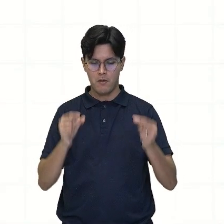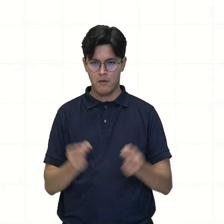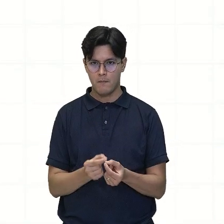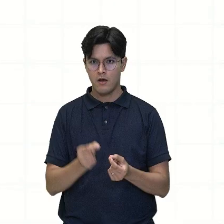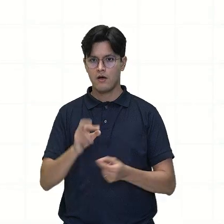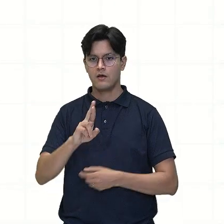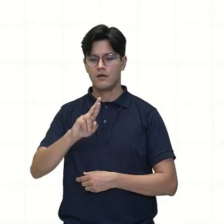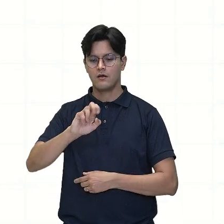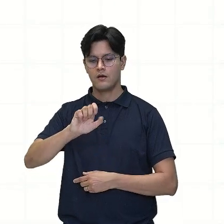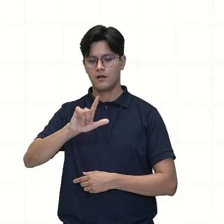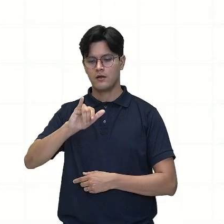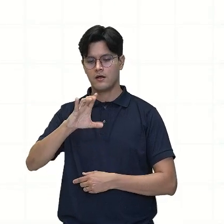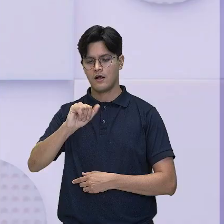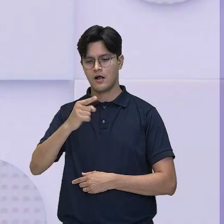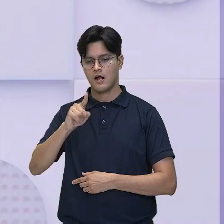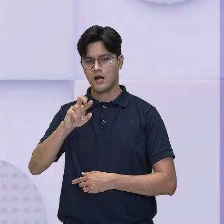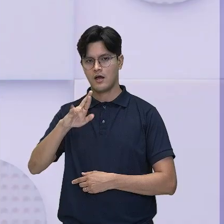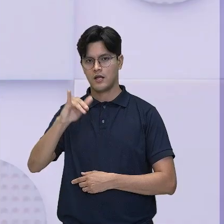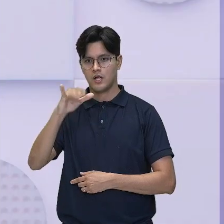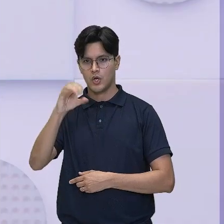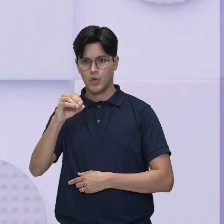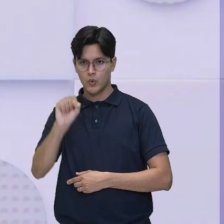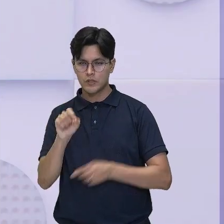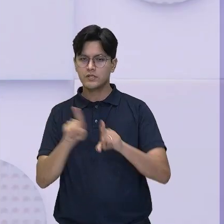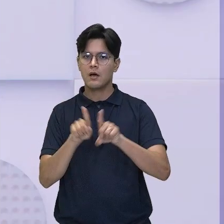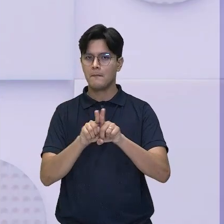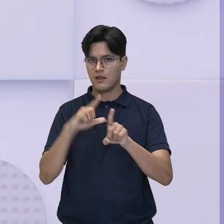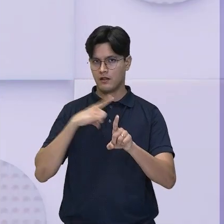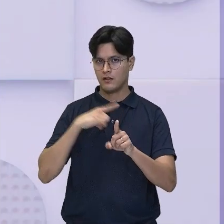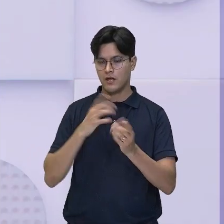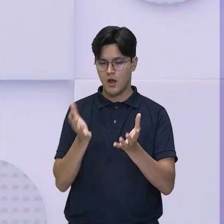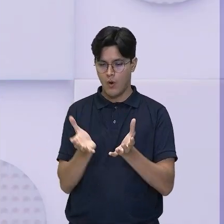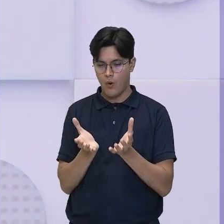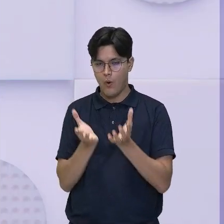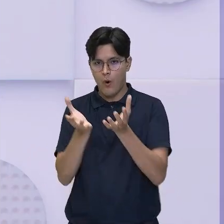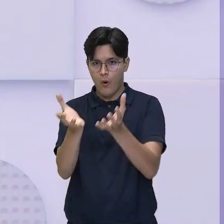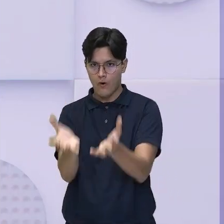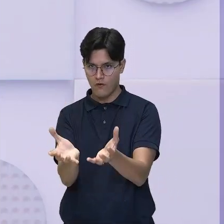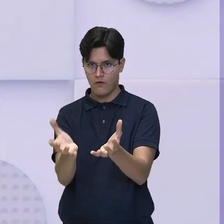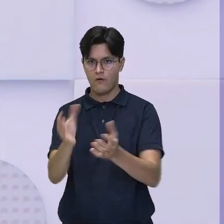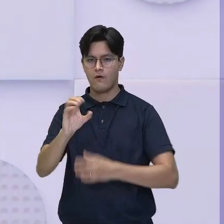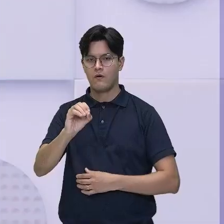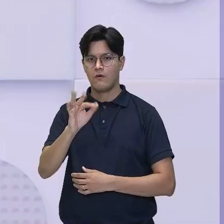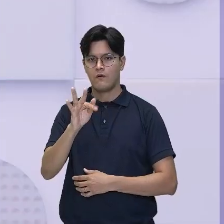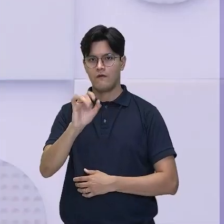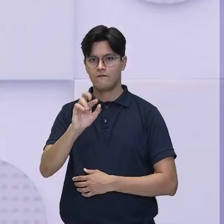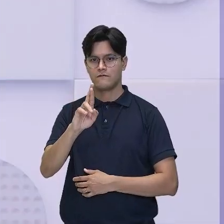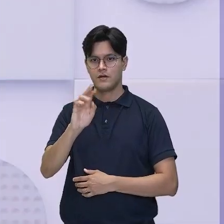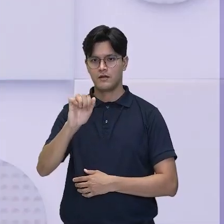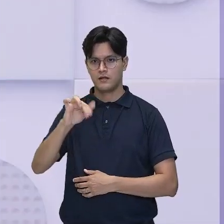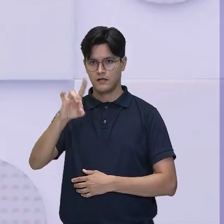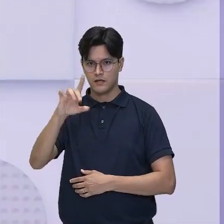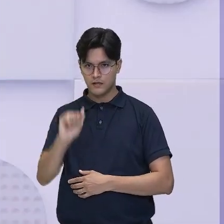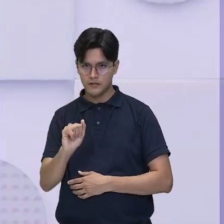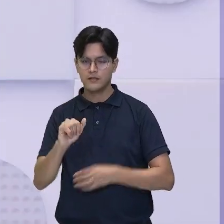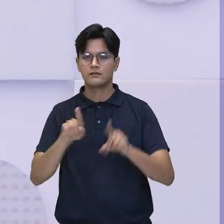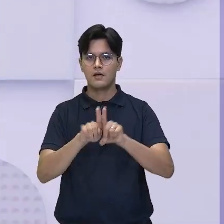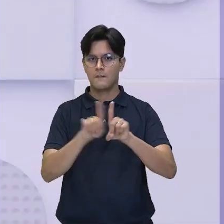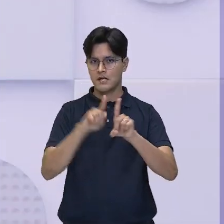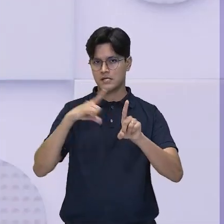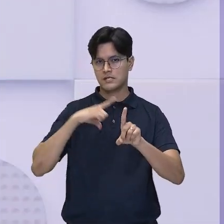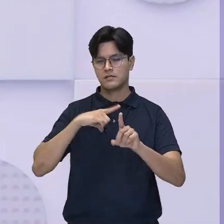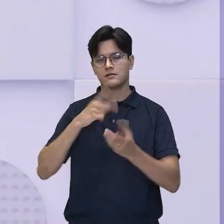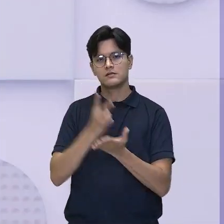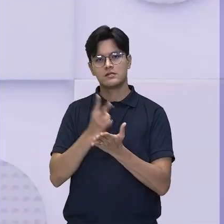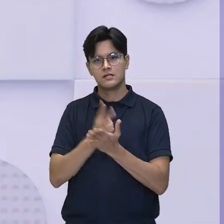Então, esses rituais, essas preces, elas sempre vão ter uma liturgia que trabalha com a natureza, que vai trabalhar